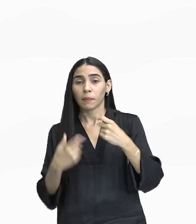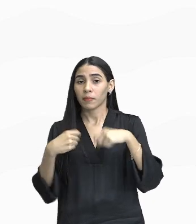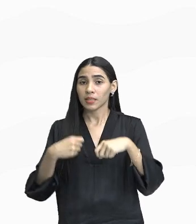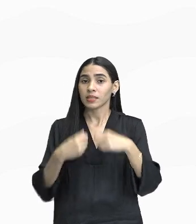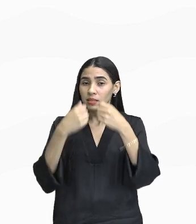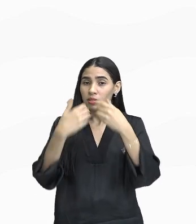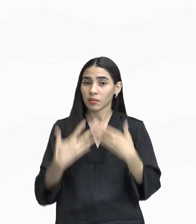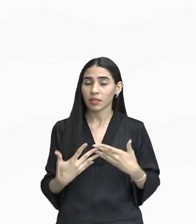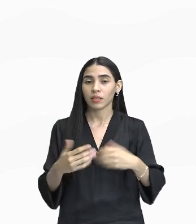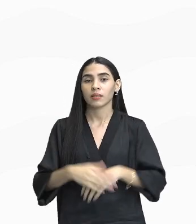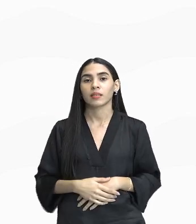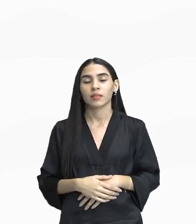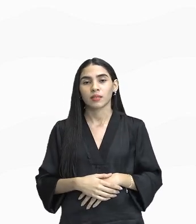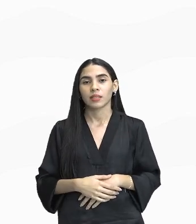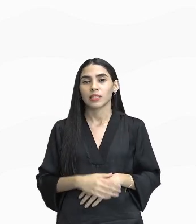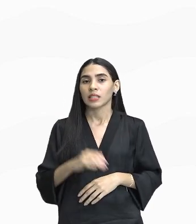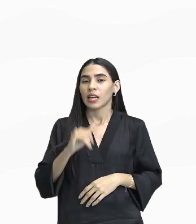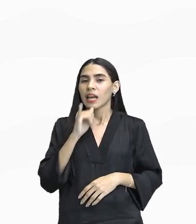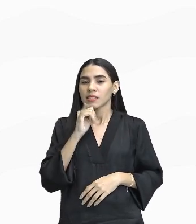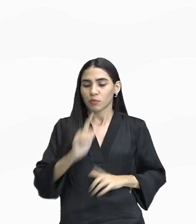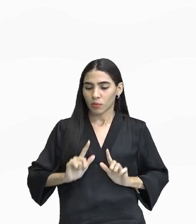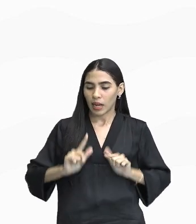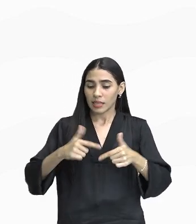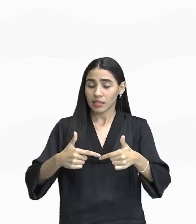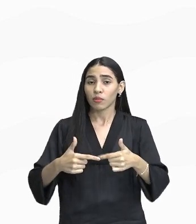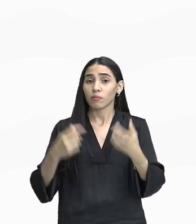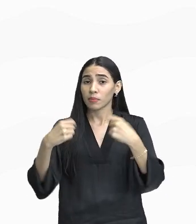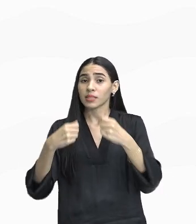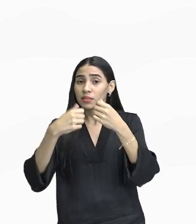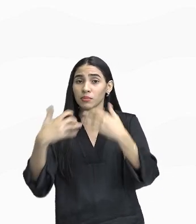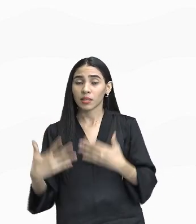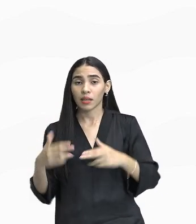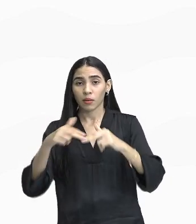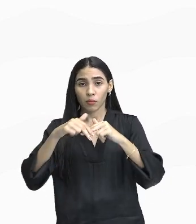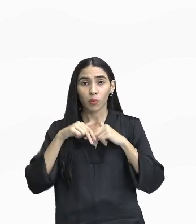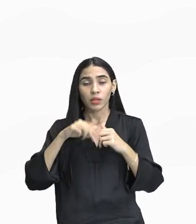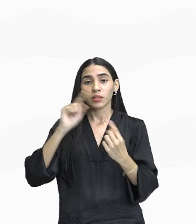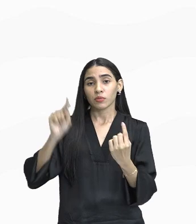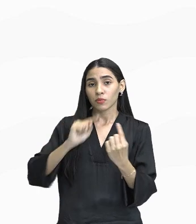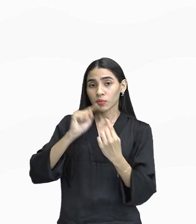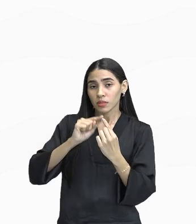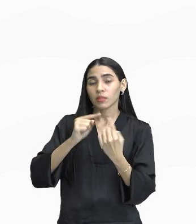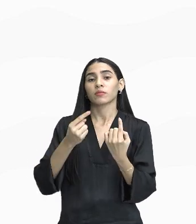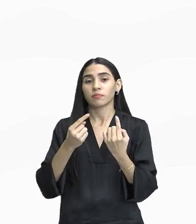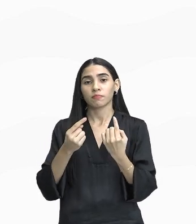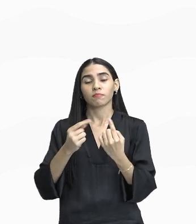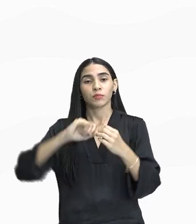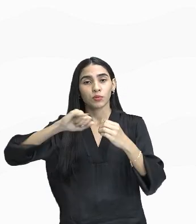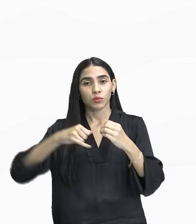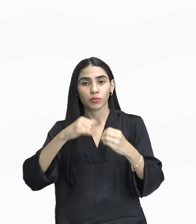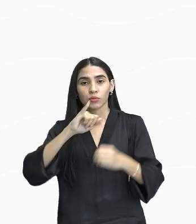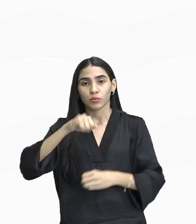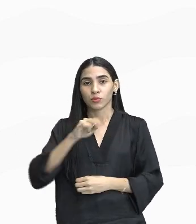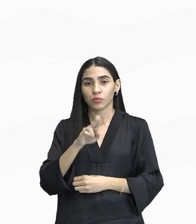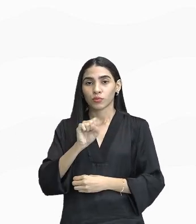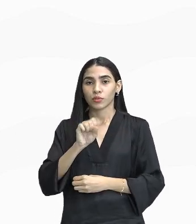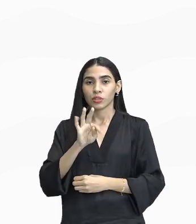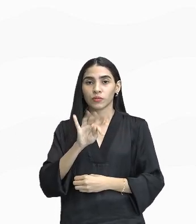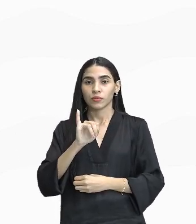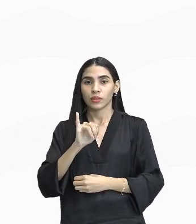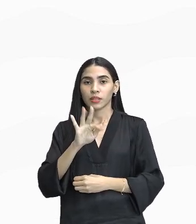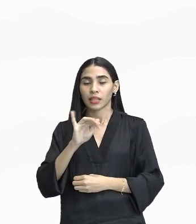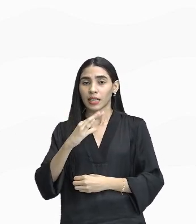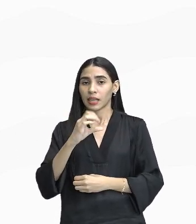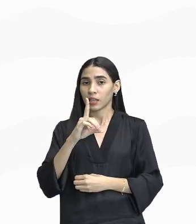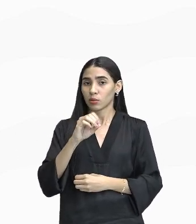justificadas, tem um porquê. É por isso que nós temos a função justificadora, de acordo com Serge Moscovitch